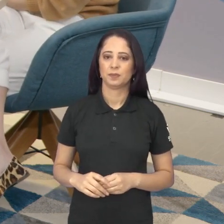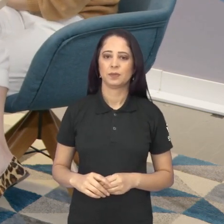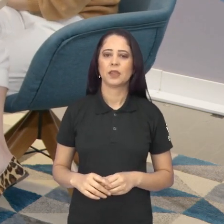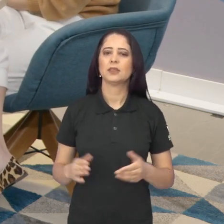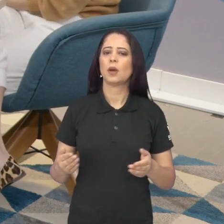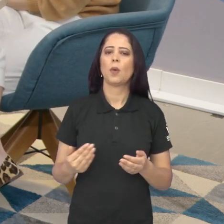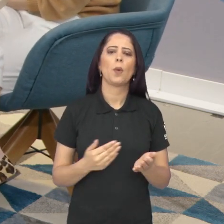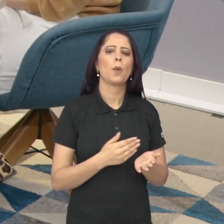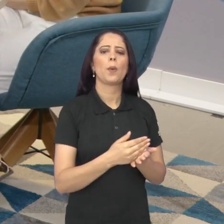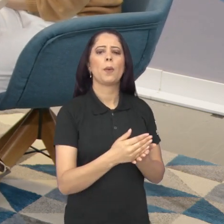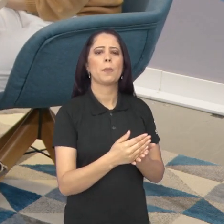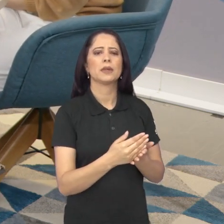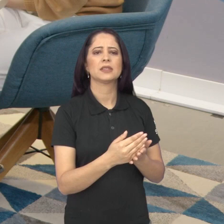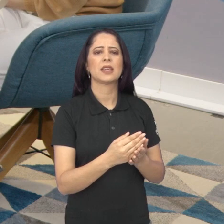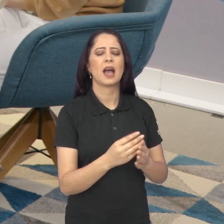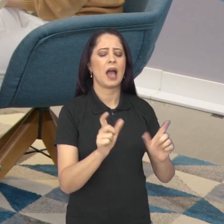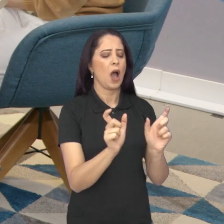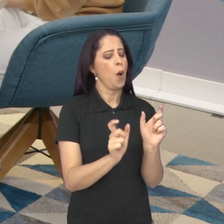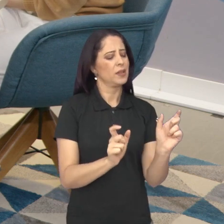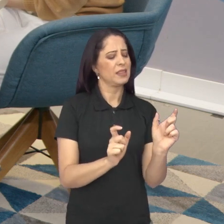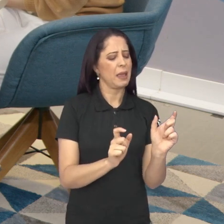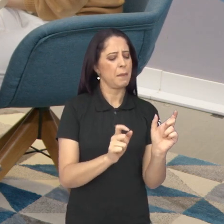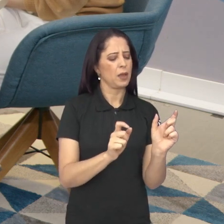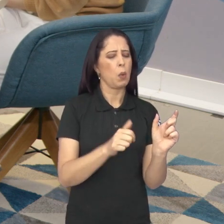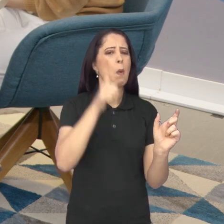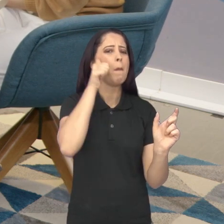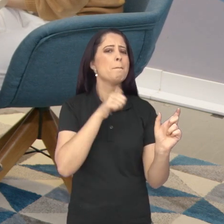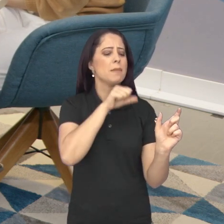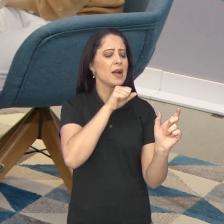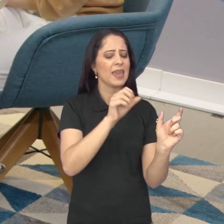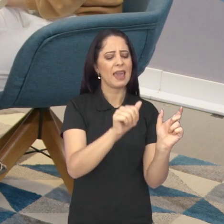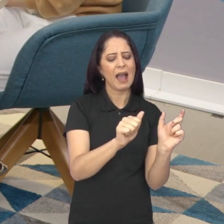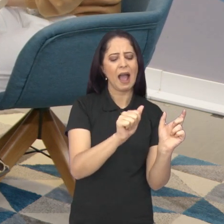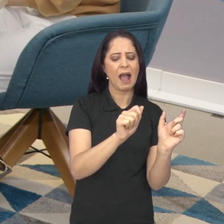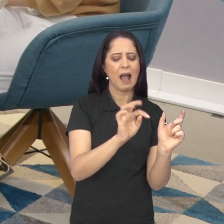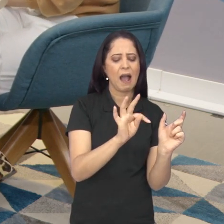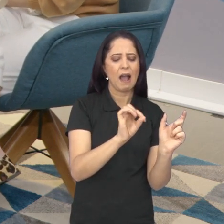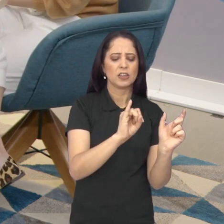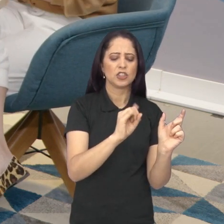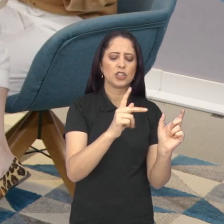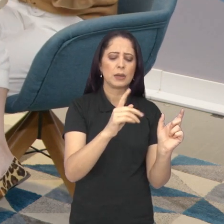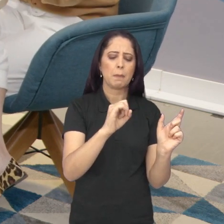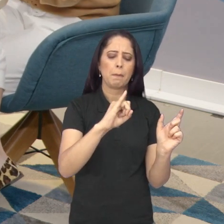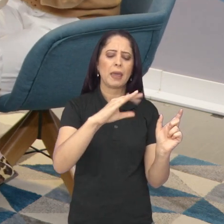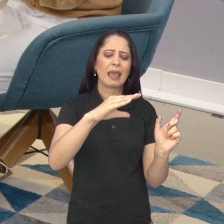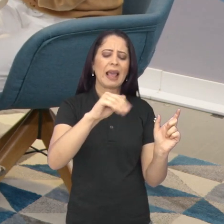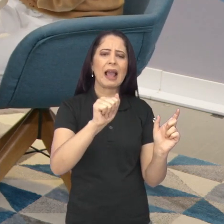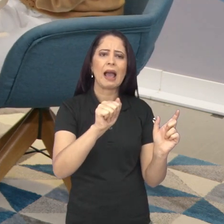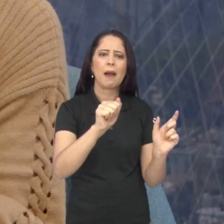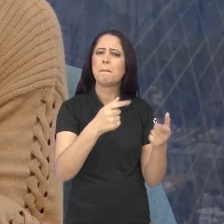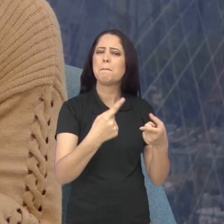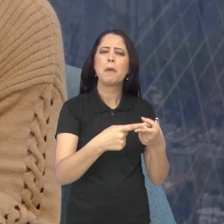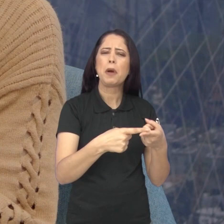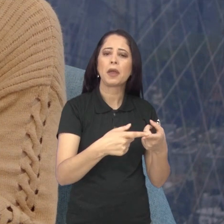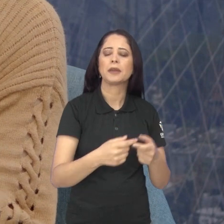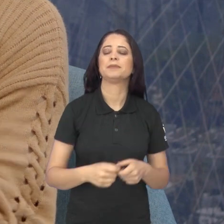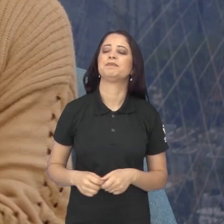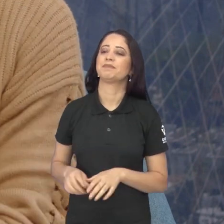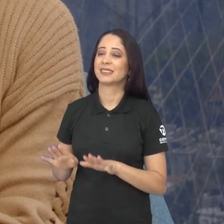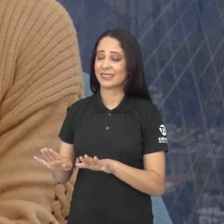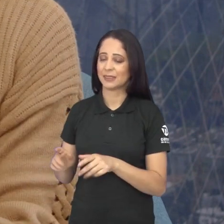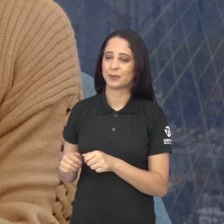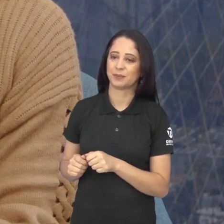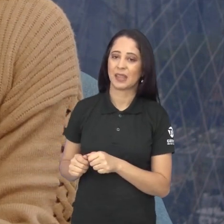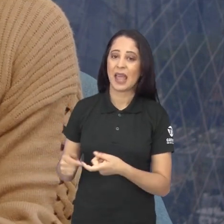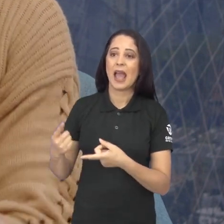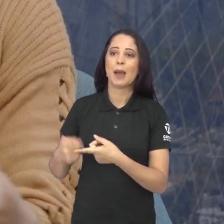gente começar, de onde surgiu esse termo? Por que mães atípicas? Vamos lá. Porque a gente busca